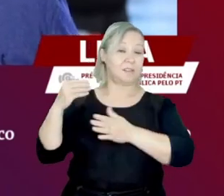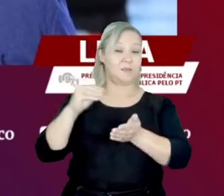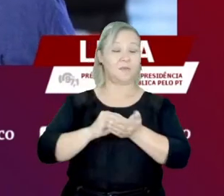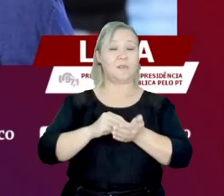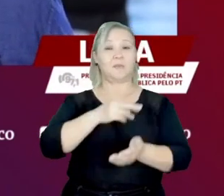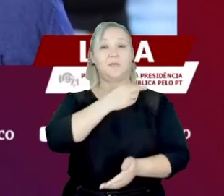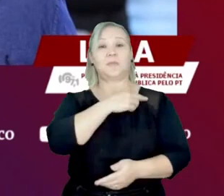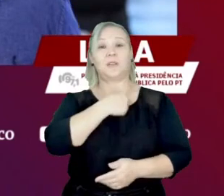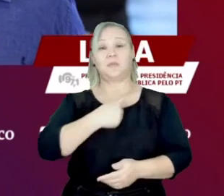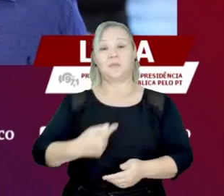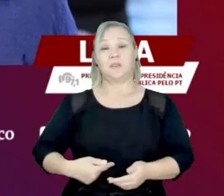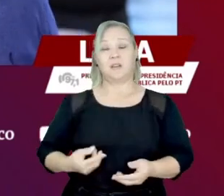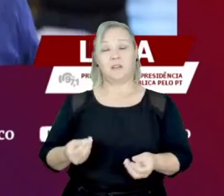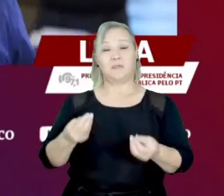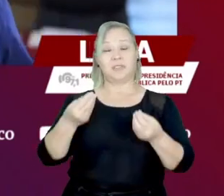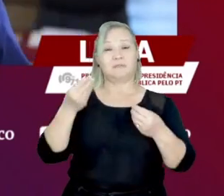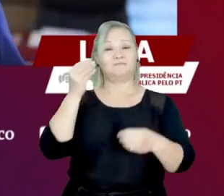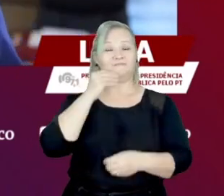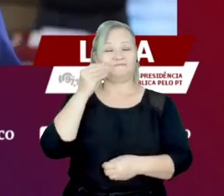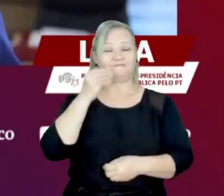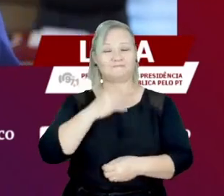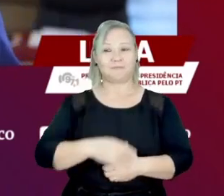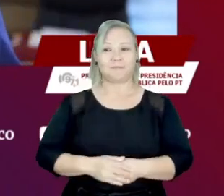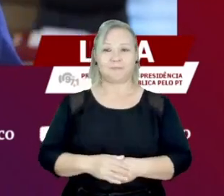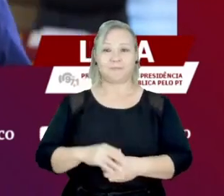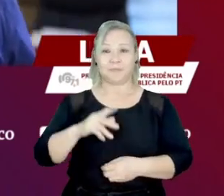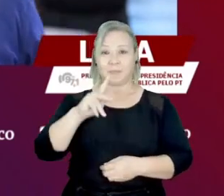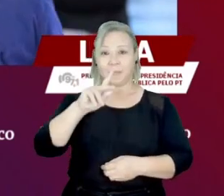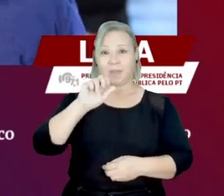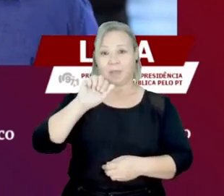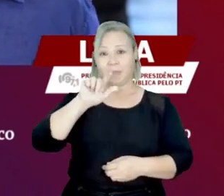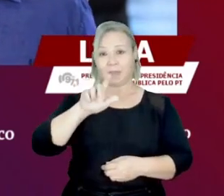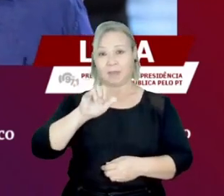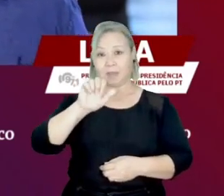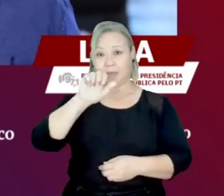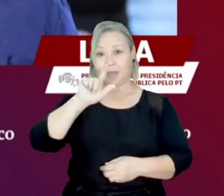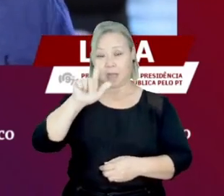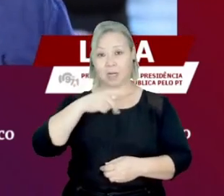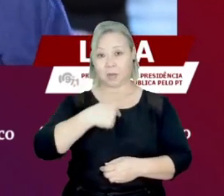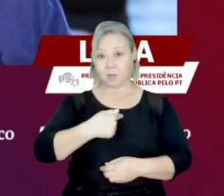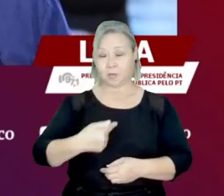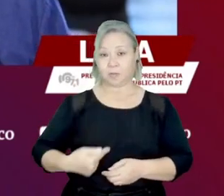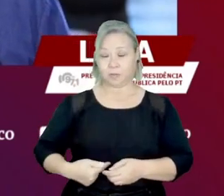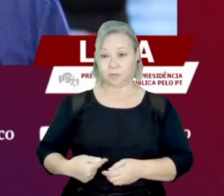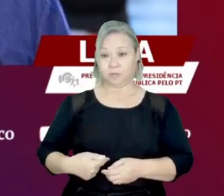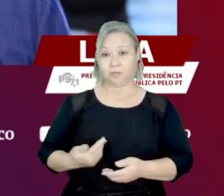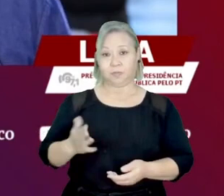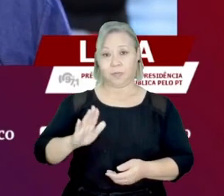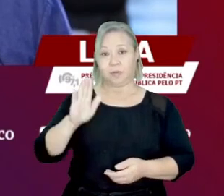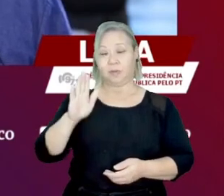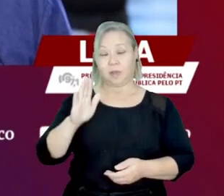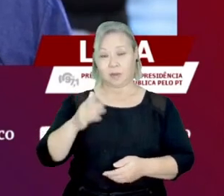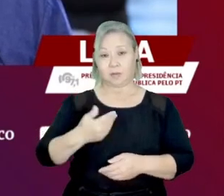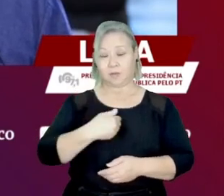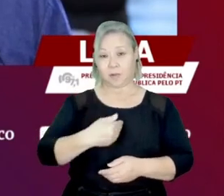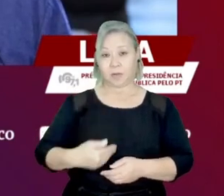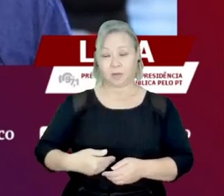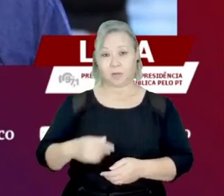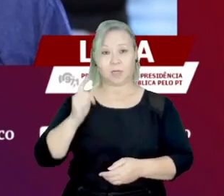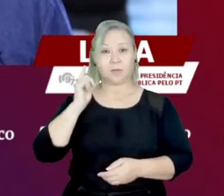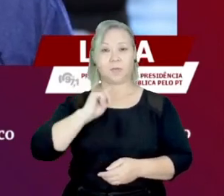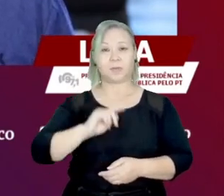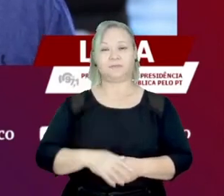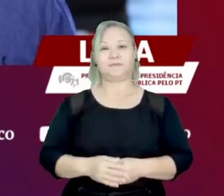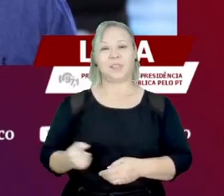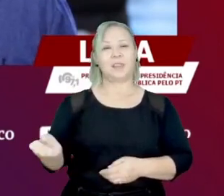nova realidade, é como se fosse um jogador em formação. Ou seja, o Calil é novo na política e é um quadro que eu acho que vai dar